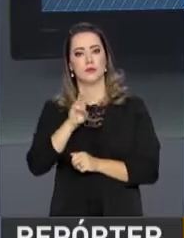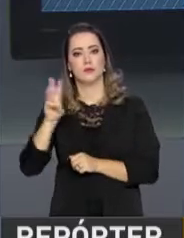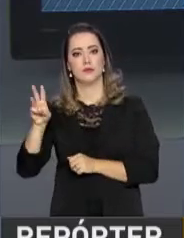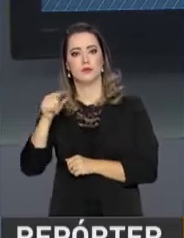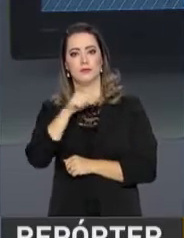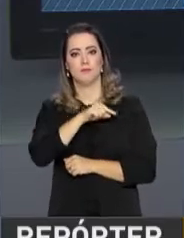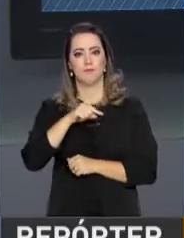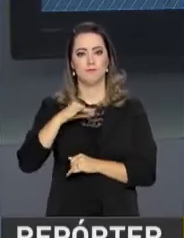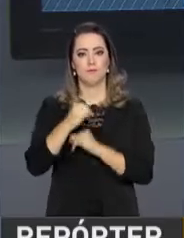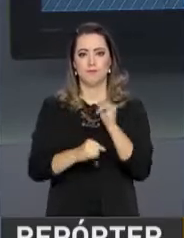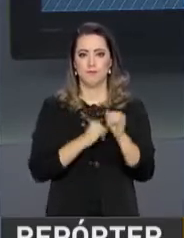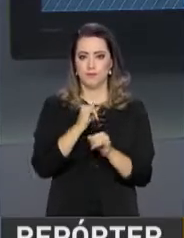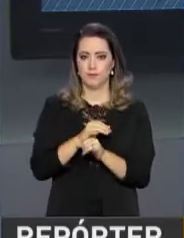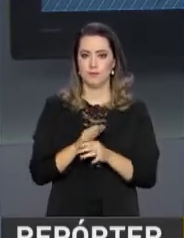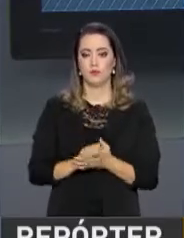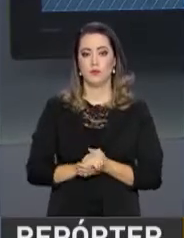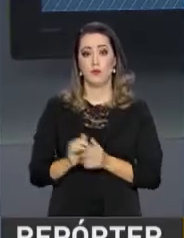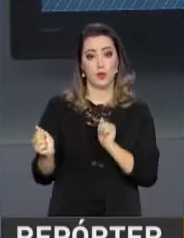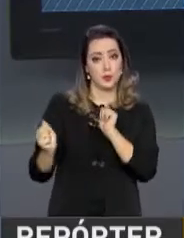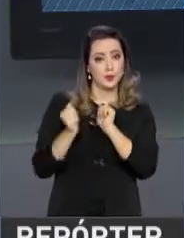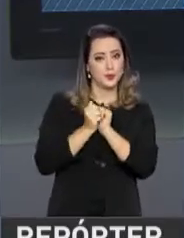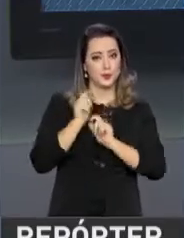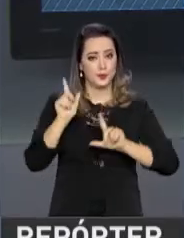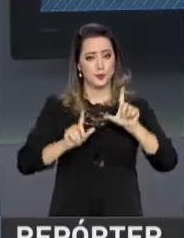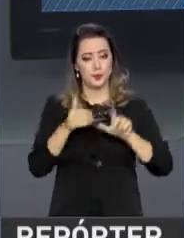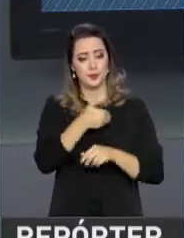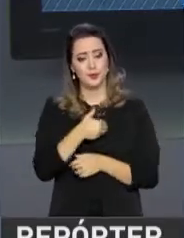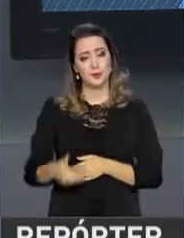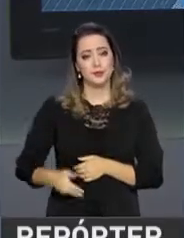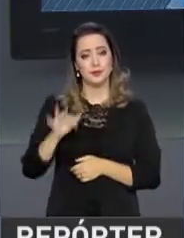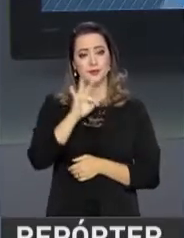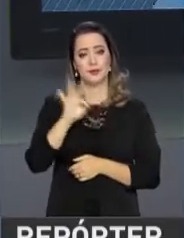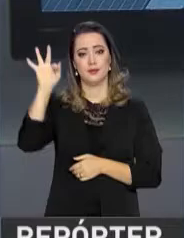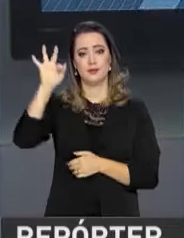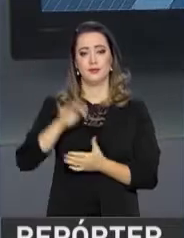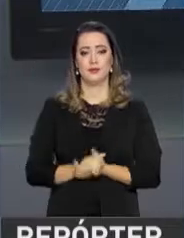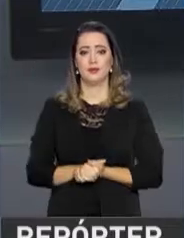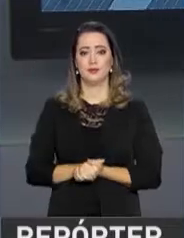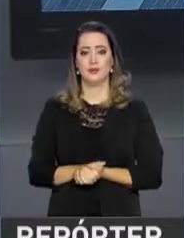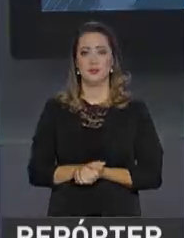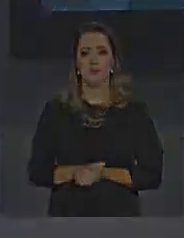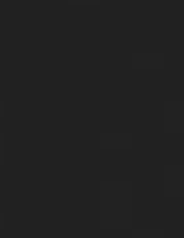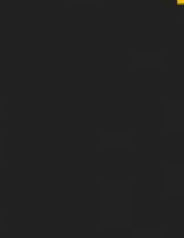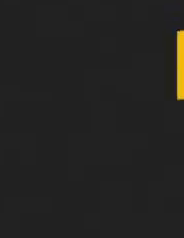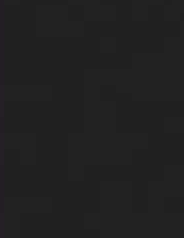também está na página da NBR na internet. Continue na NBR, a TV do Governo Federal.